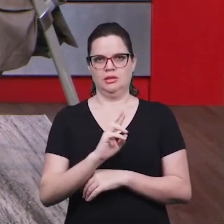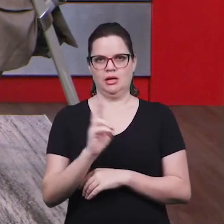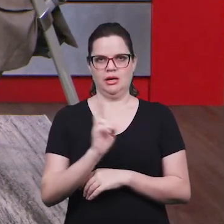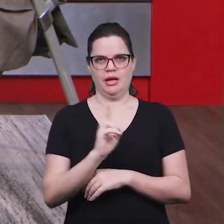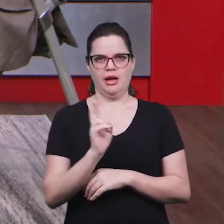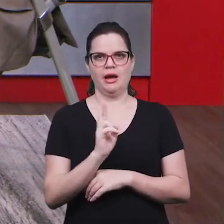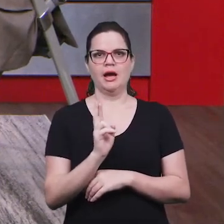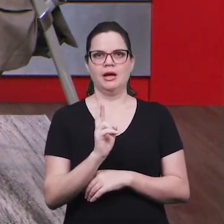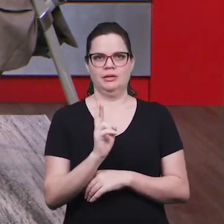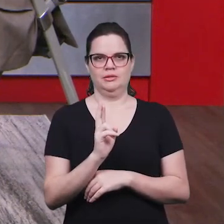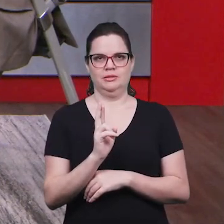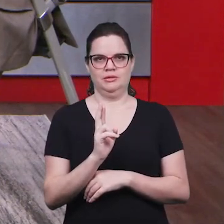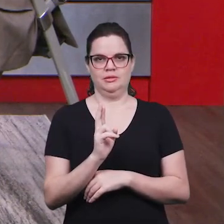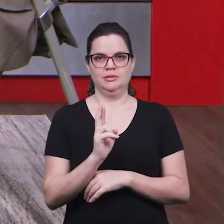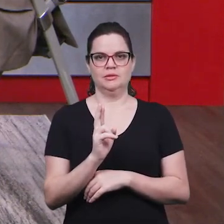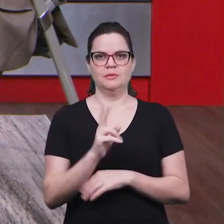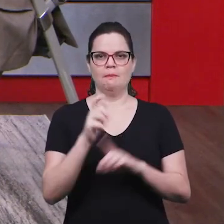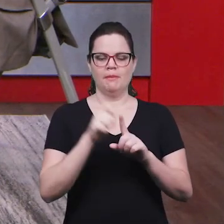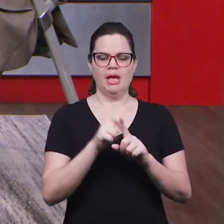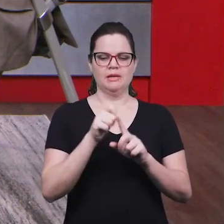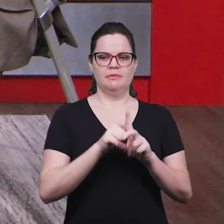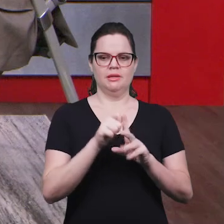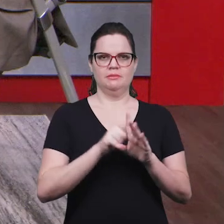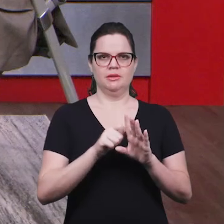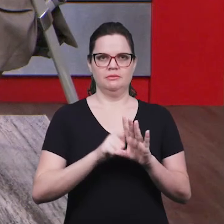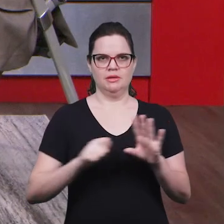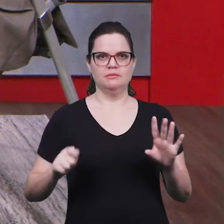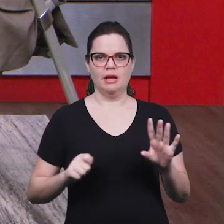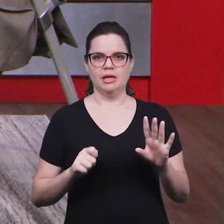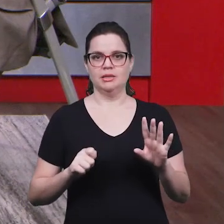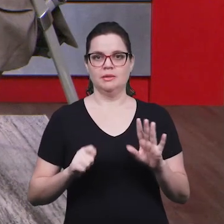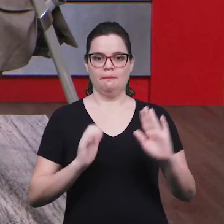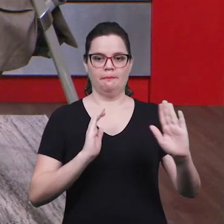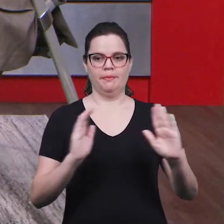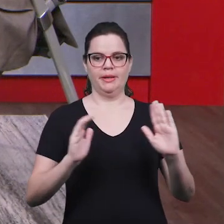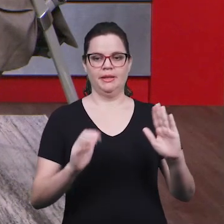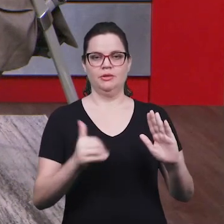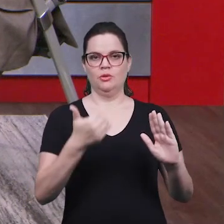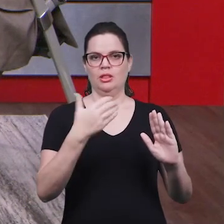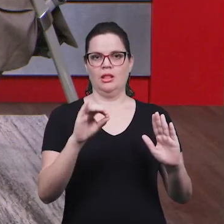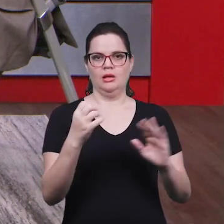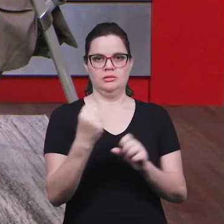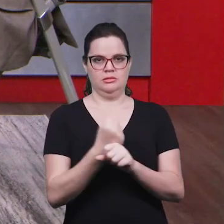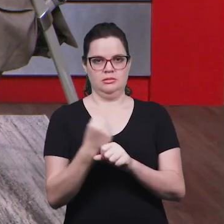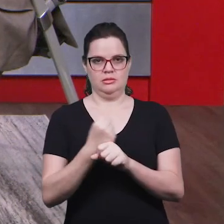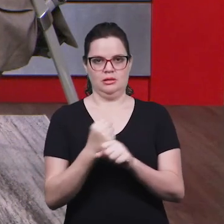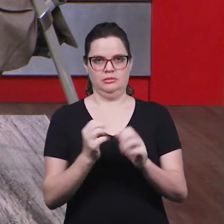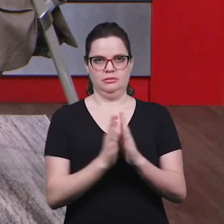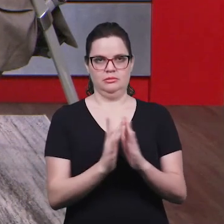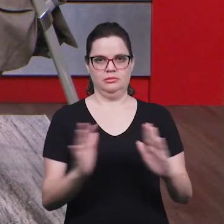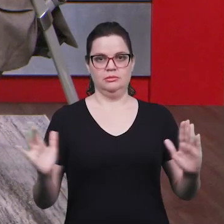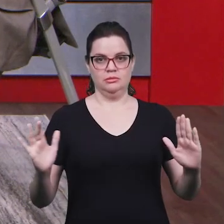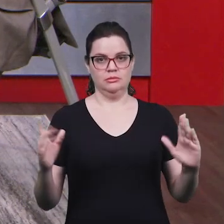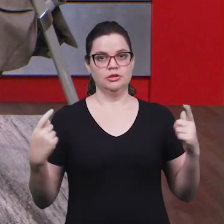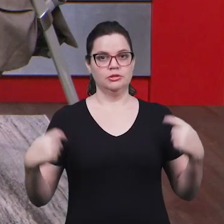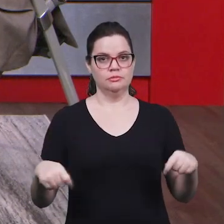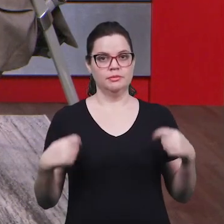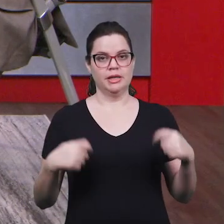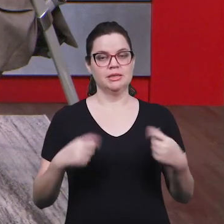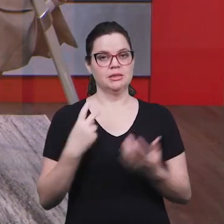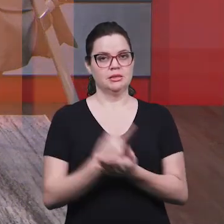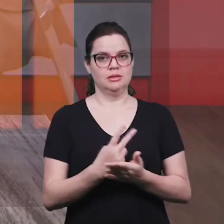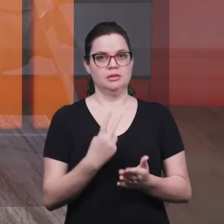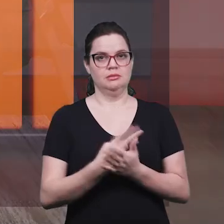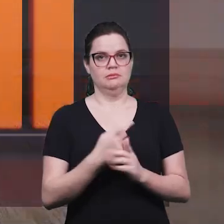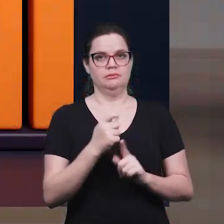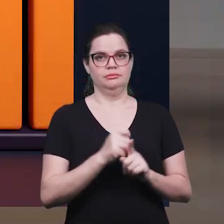durante uma disciplina de 10 anos, 120 meses. Então, o planejamento ele exige essa disciplina.